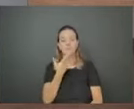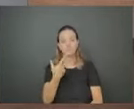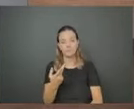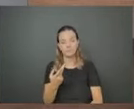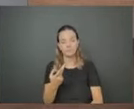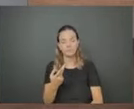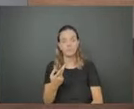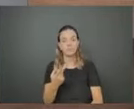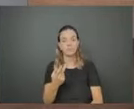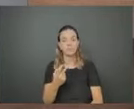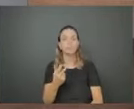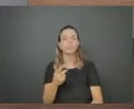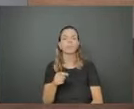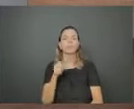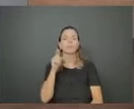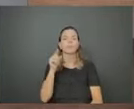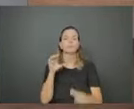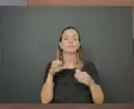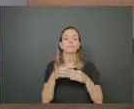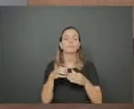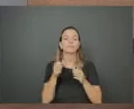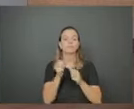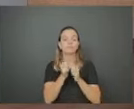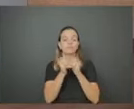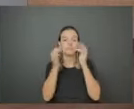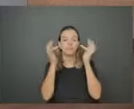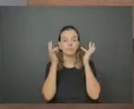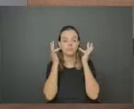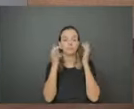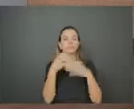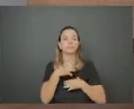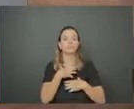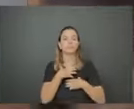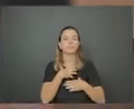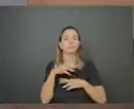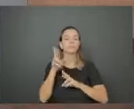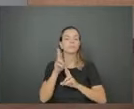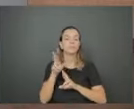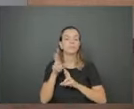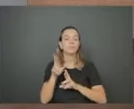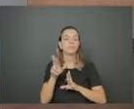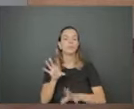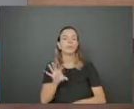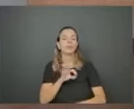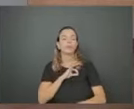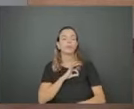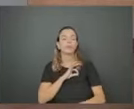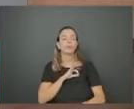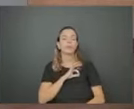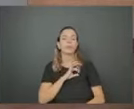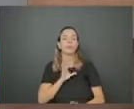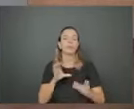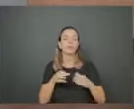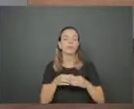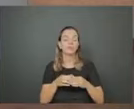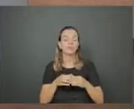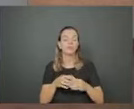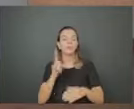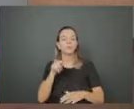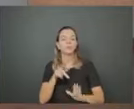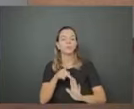Santa Felicidade está na expectativa lá da implantação no batalhão da Polícia Militar. Há um projeto, que é uma doação